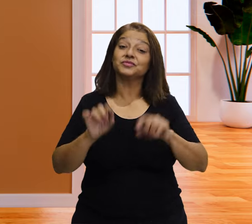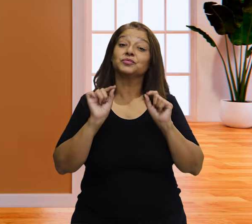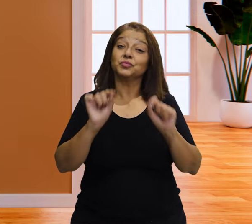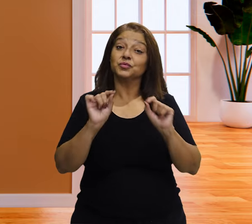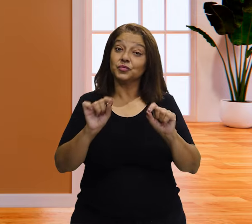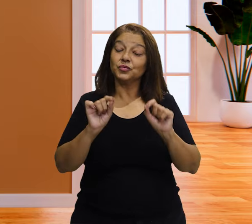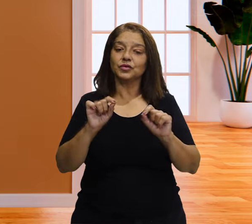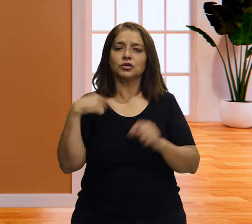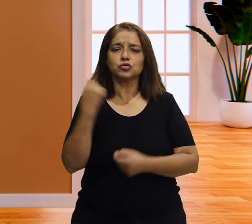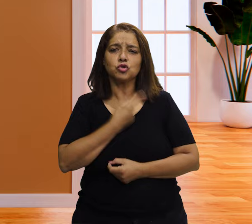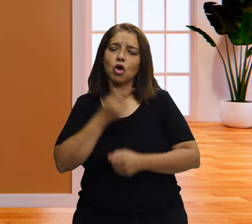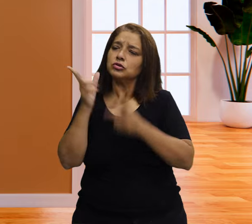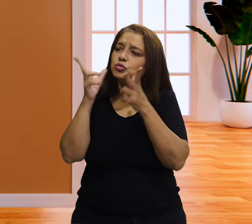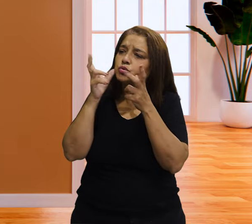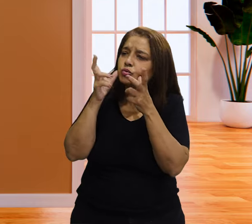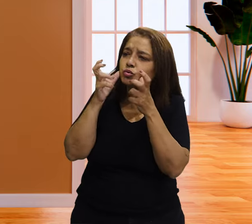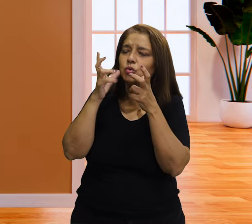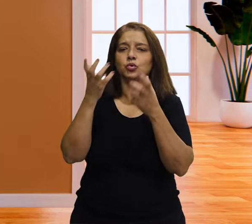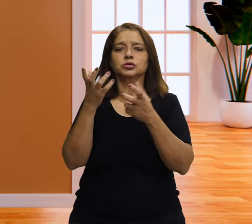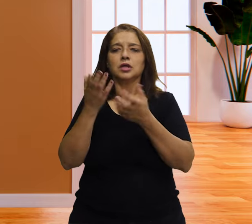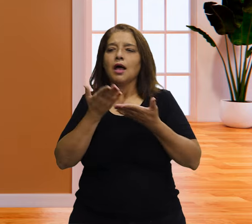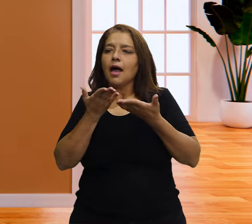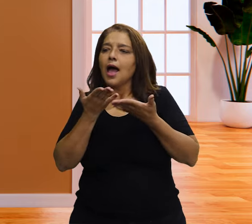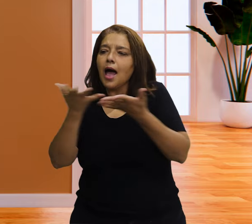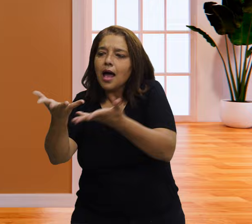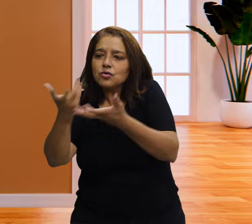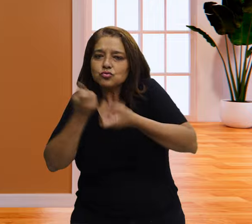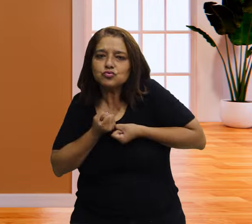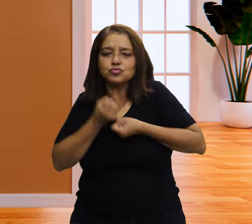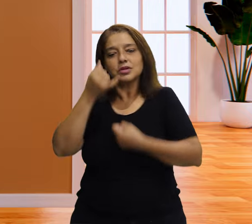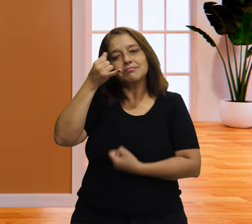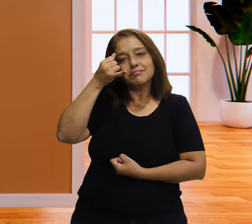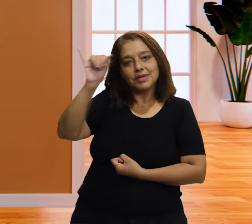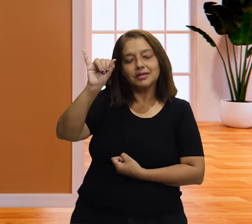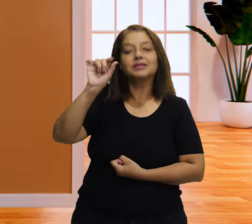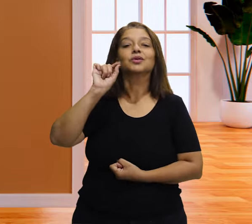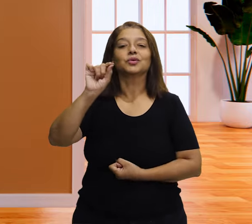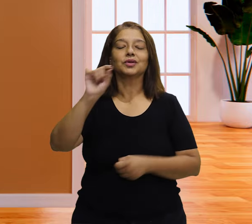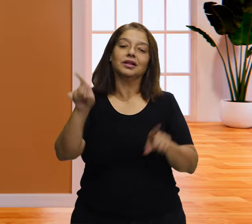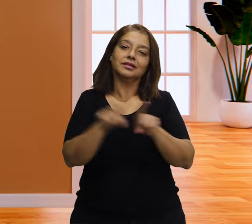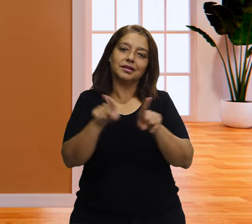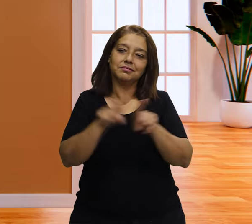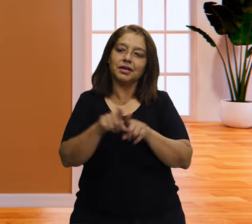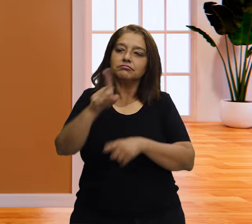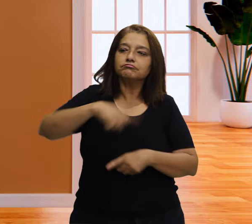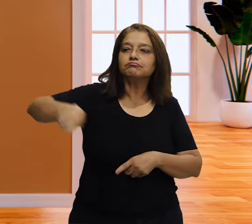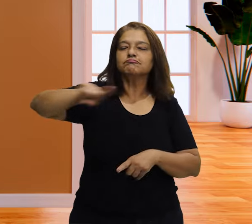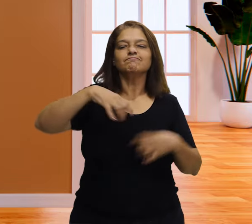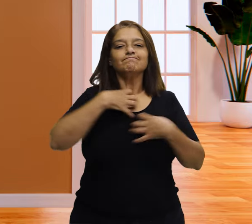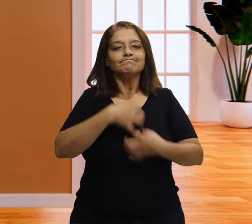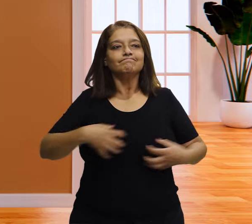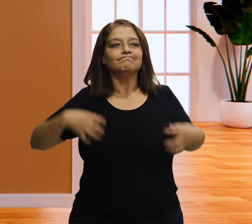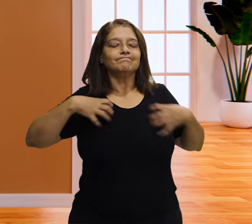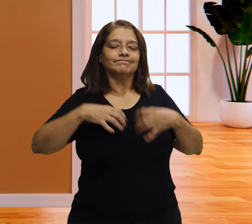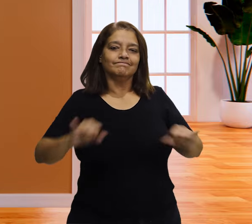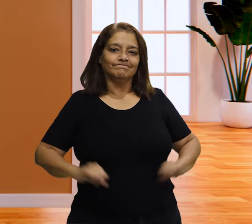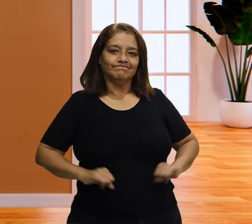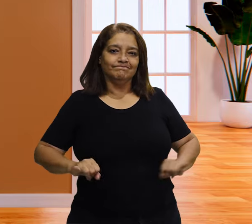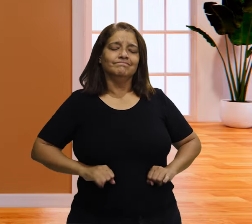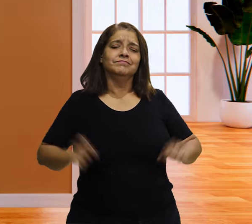há escuta, acolhimento e prevenção, evitamos que dores silenciosas se tornem